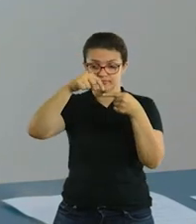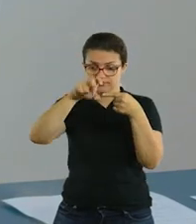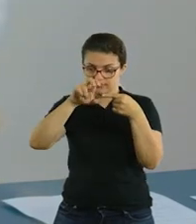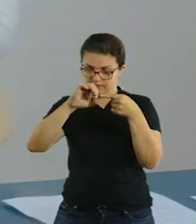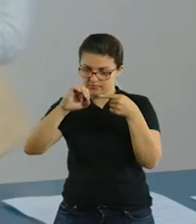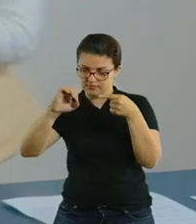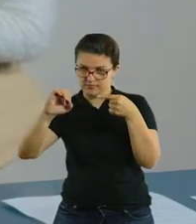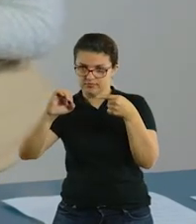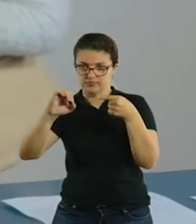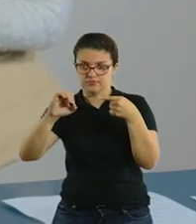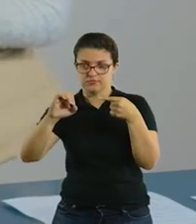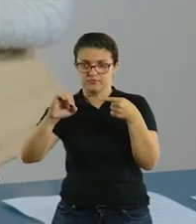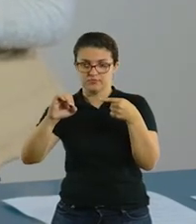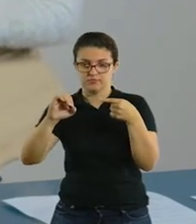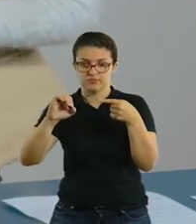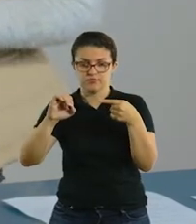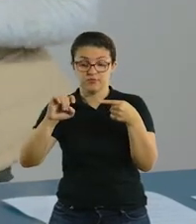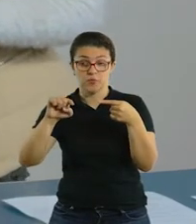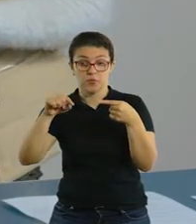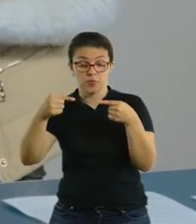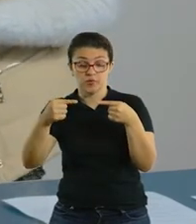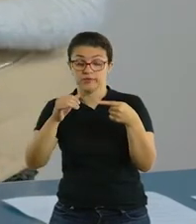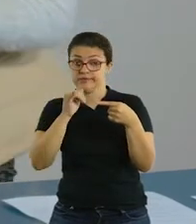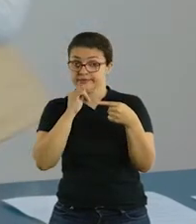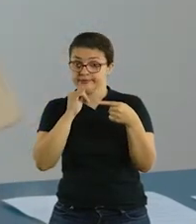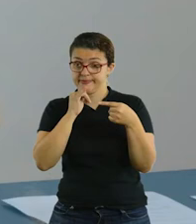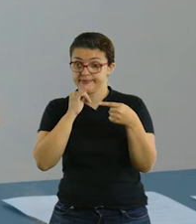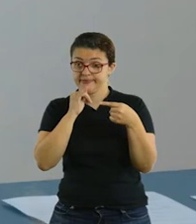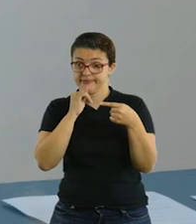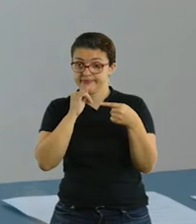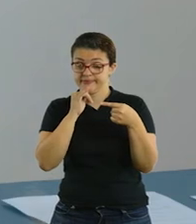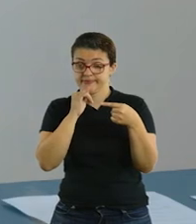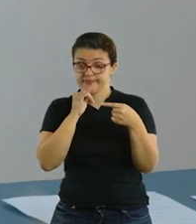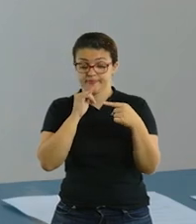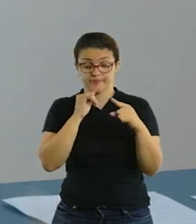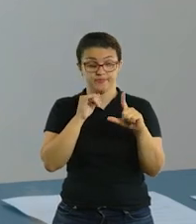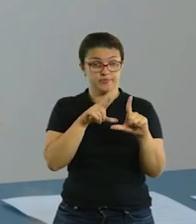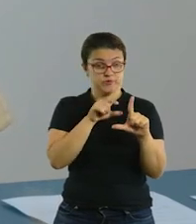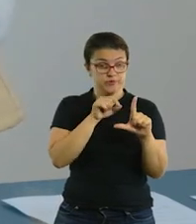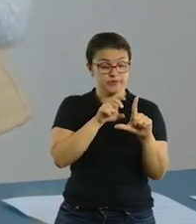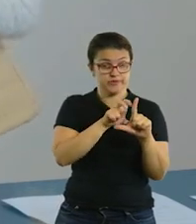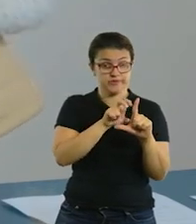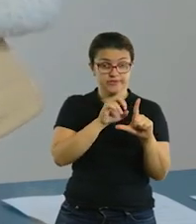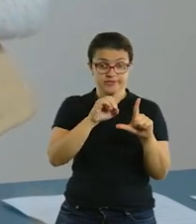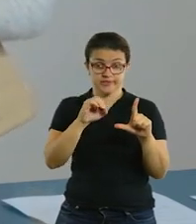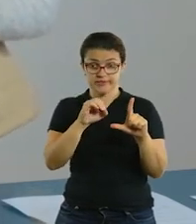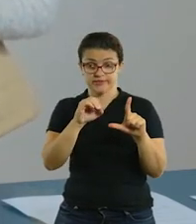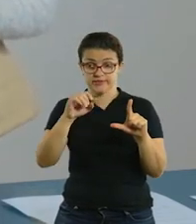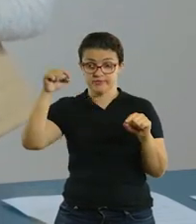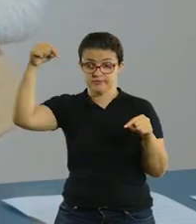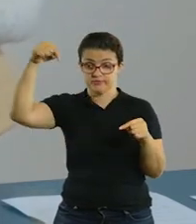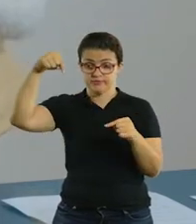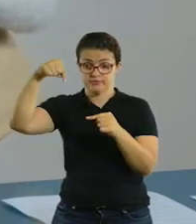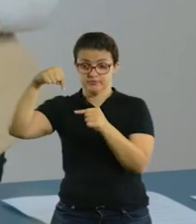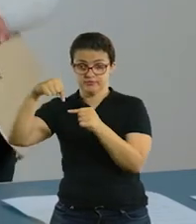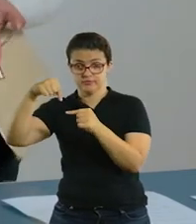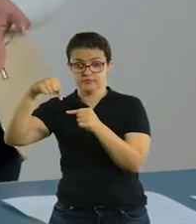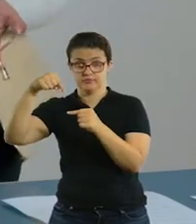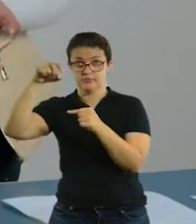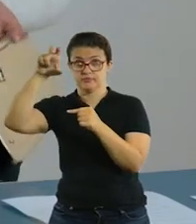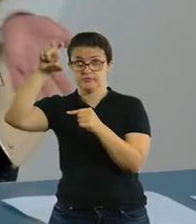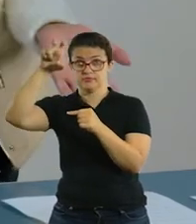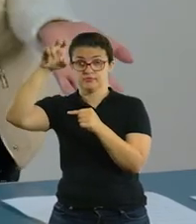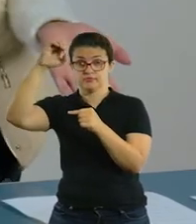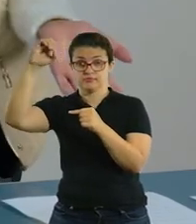lá na sua tabela, tá bom? Um outro exemplo para vocês, ó. Na linha eu peguei o 500 e na coluna também. Então, 5